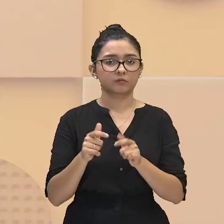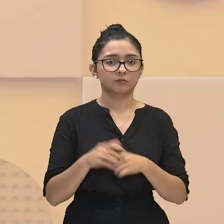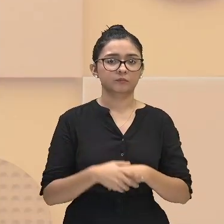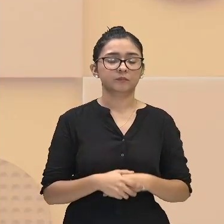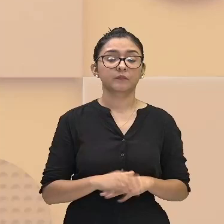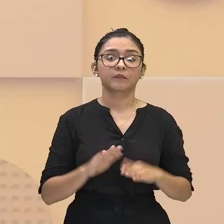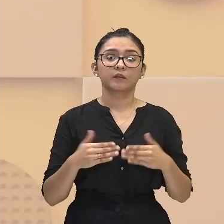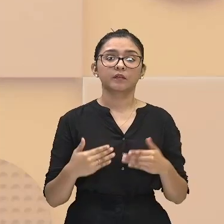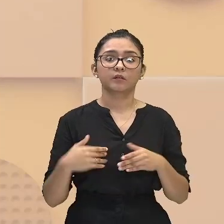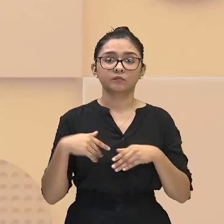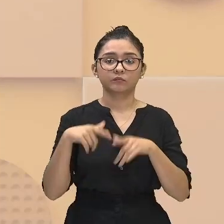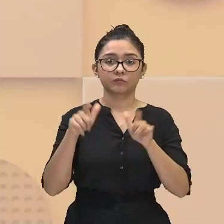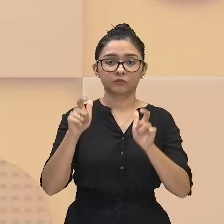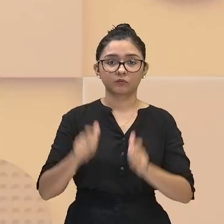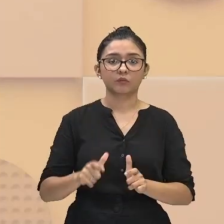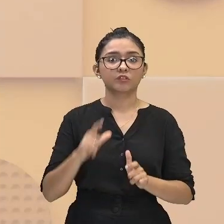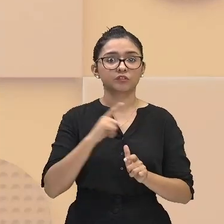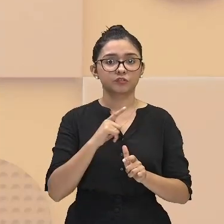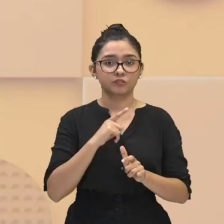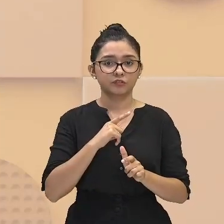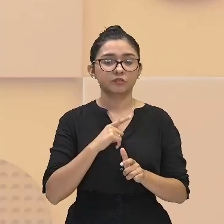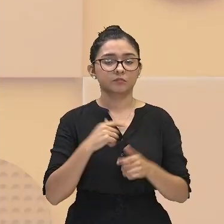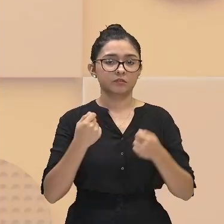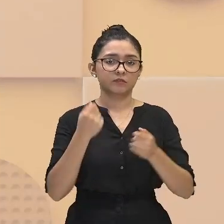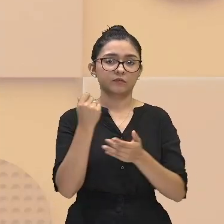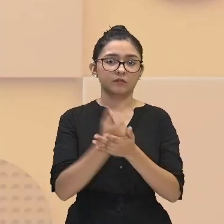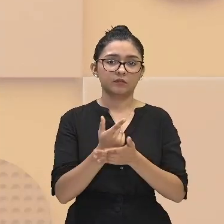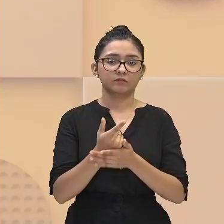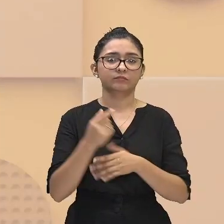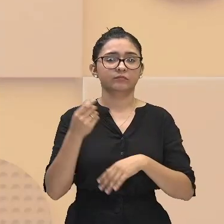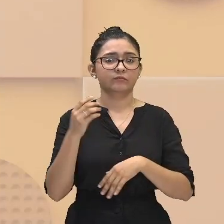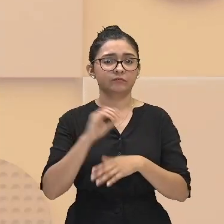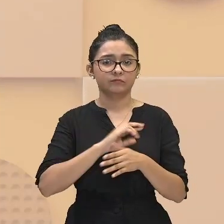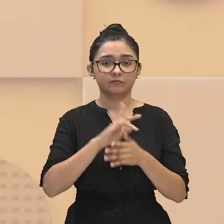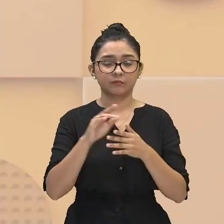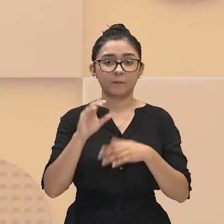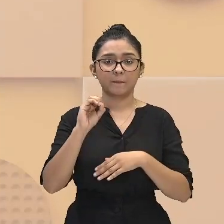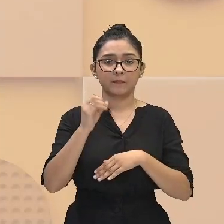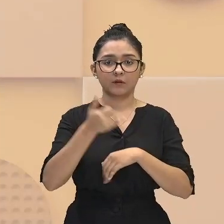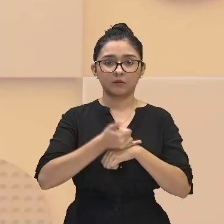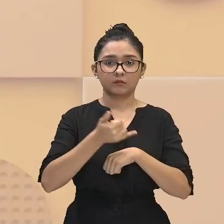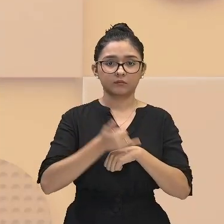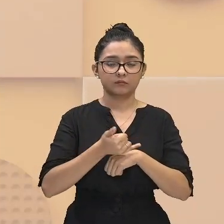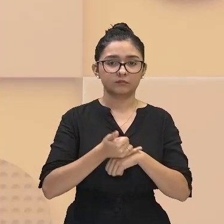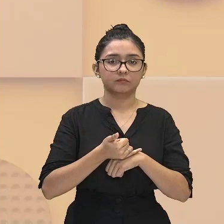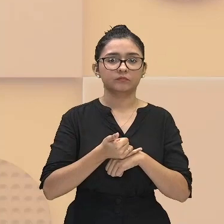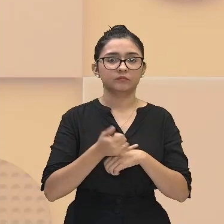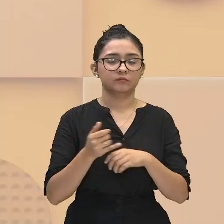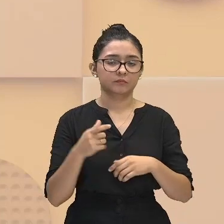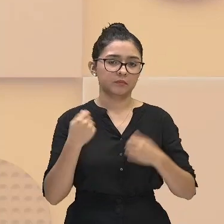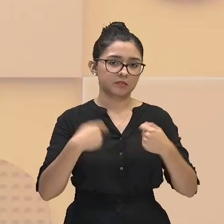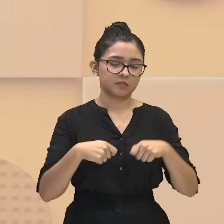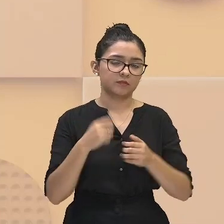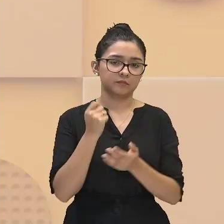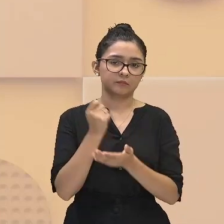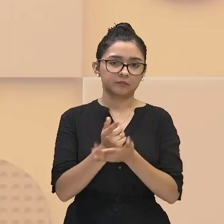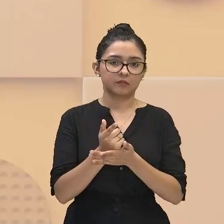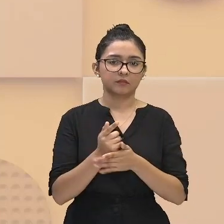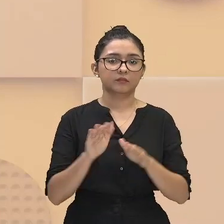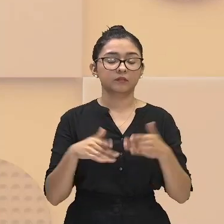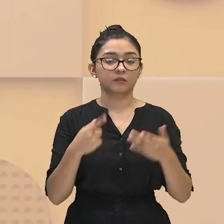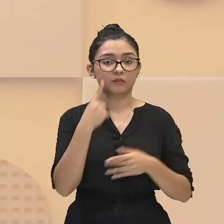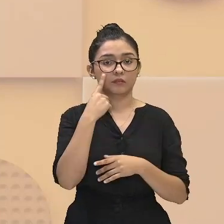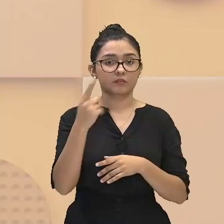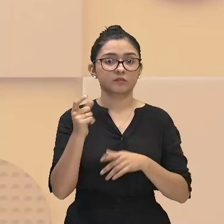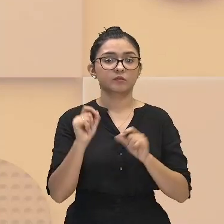essas propriedades elas eram taxadas com diversas moedas, com diversos tributos diferentes. Então, para eles era